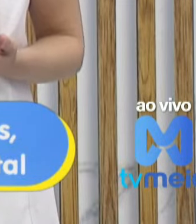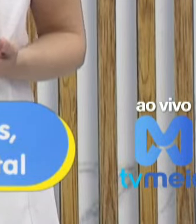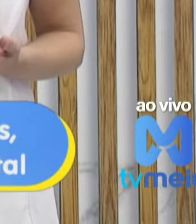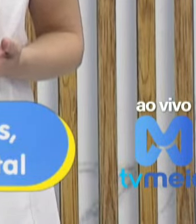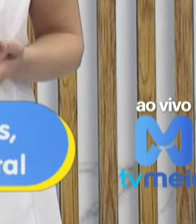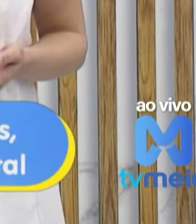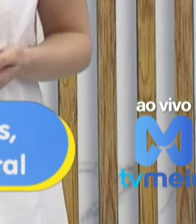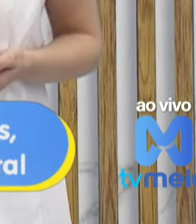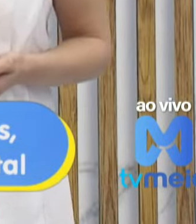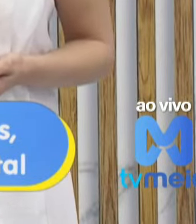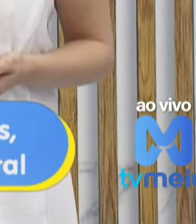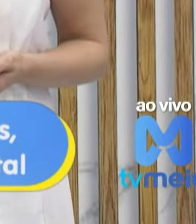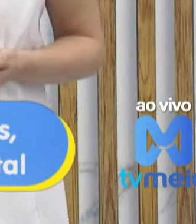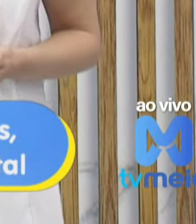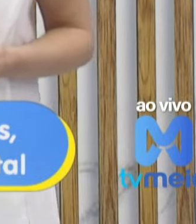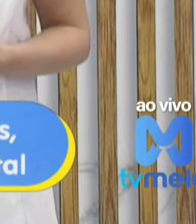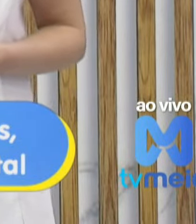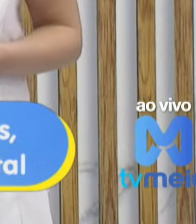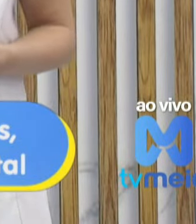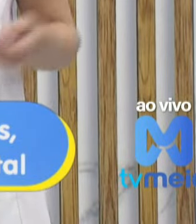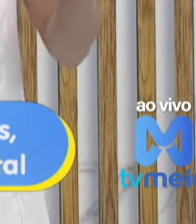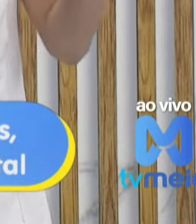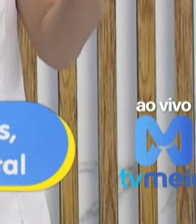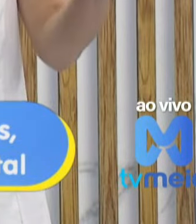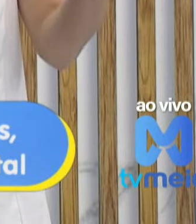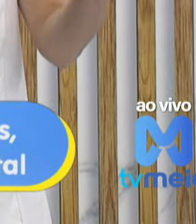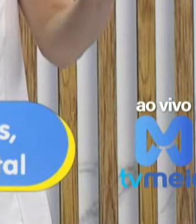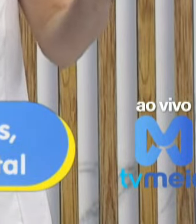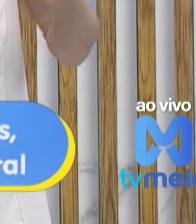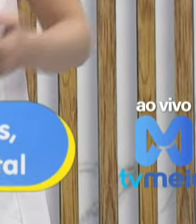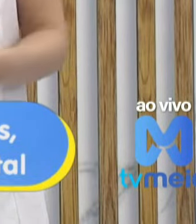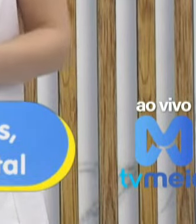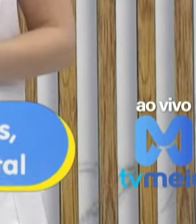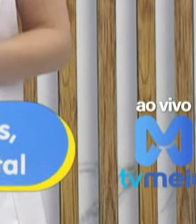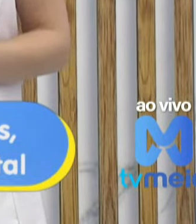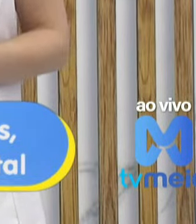resposta vem justamente aí da natureza e essa notícia que a Mara acabou de dar